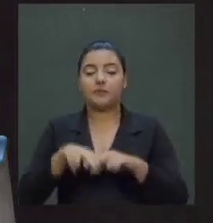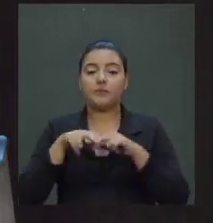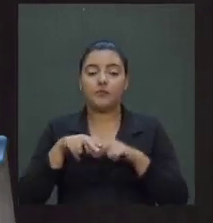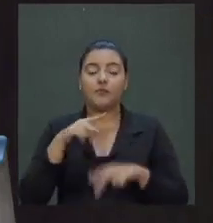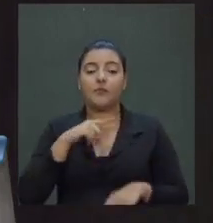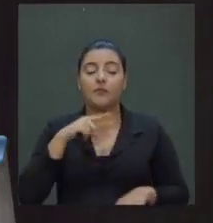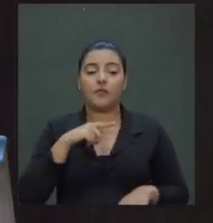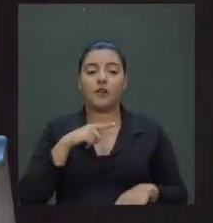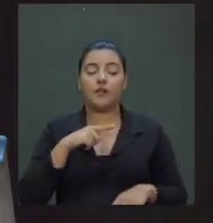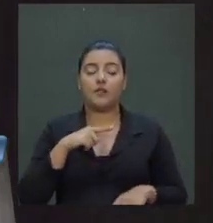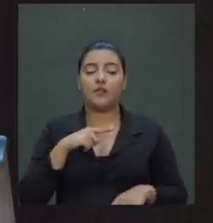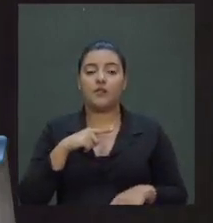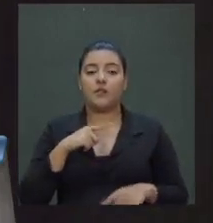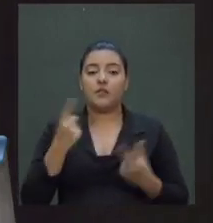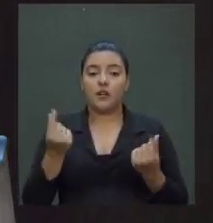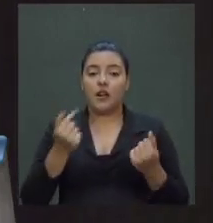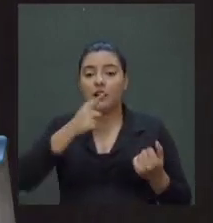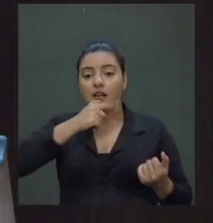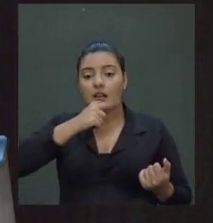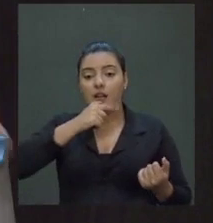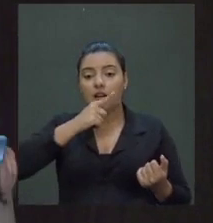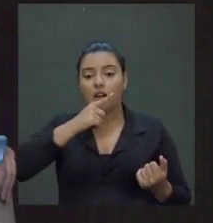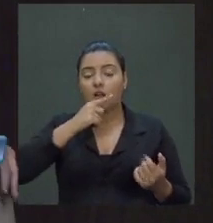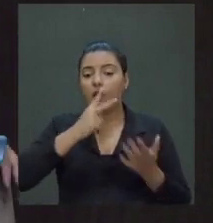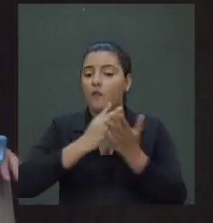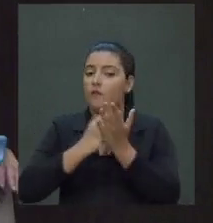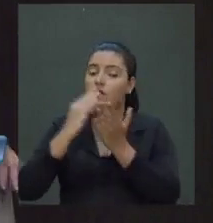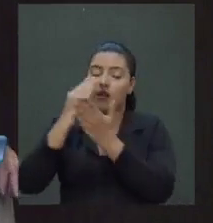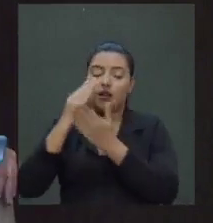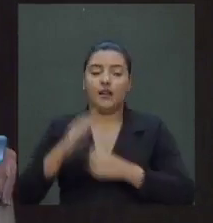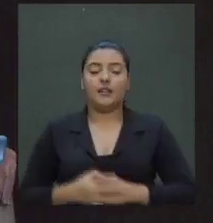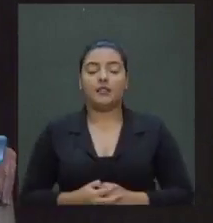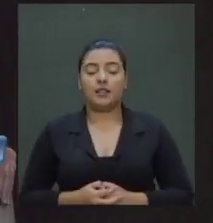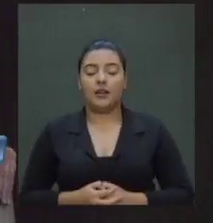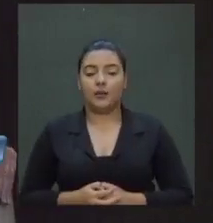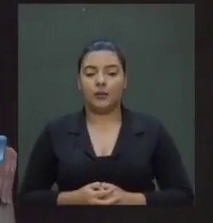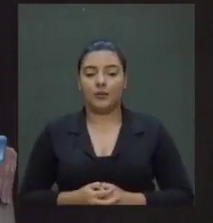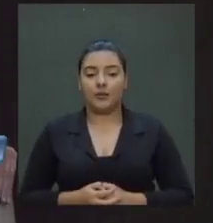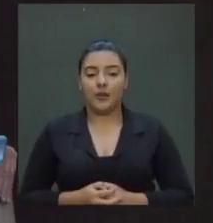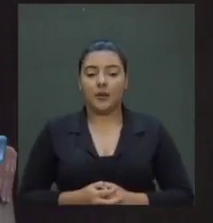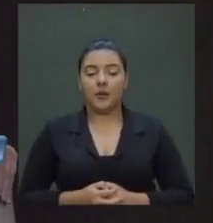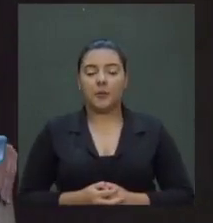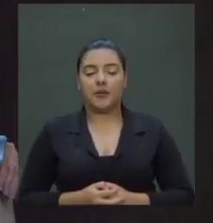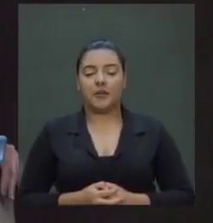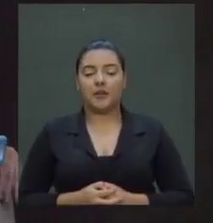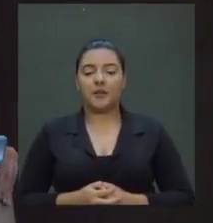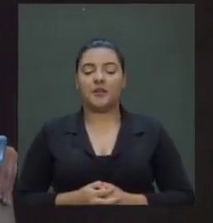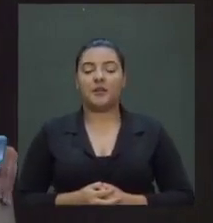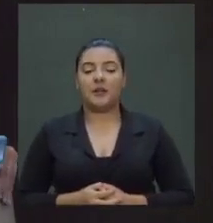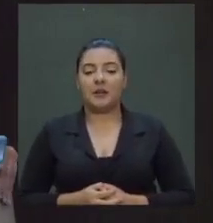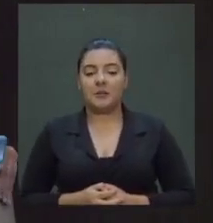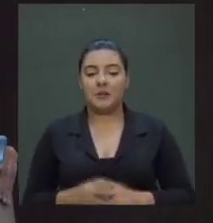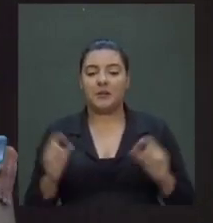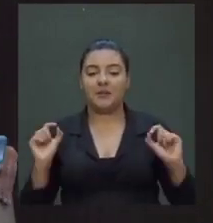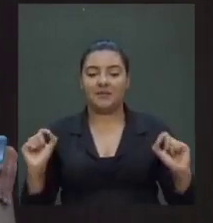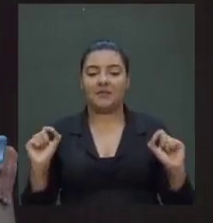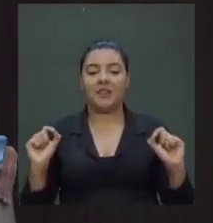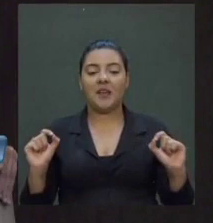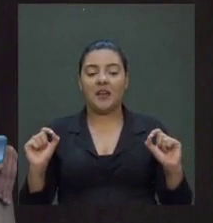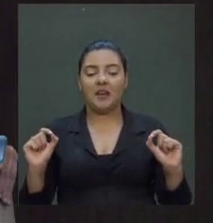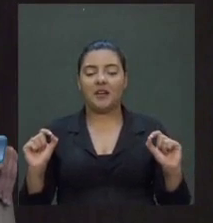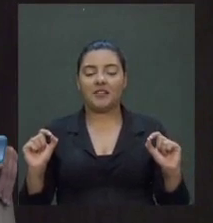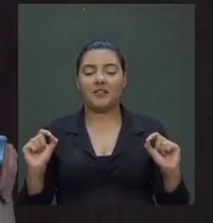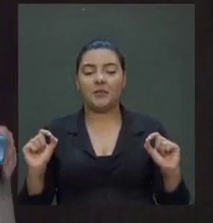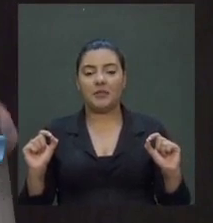porque o consumo de água é muito grande e se colocam milhões de toneladas anuais de dióxido